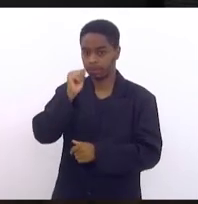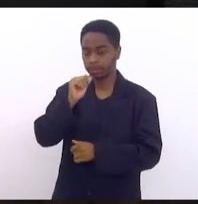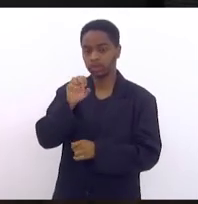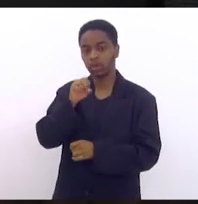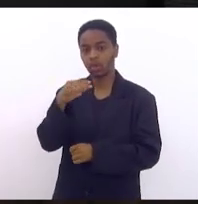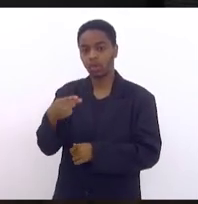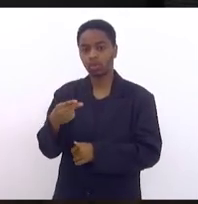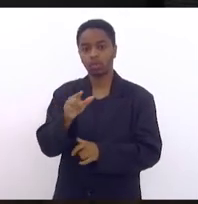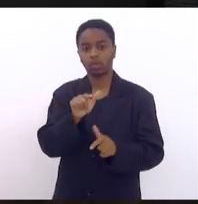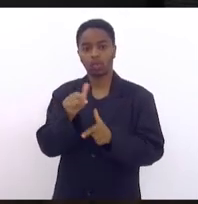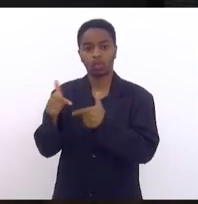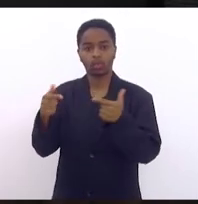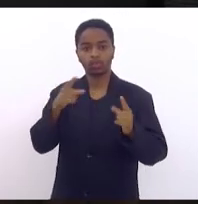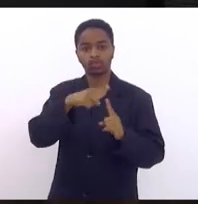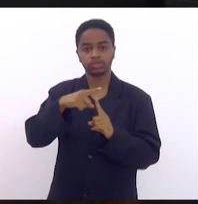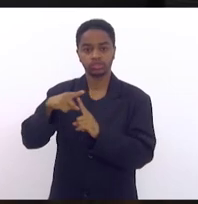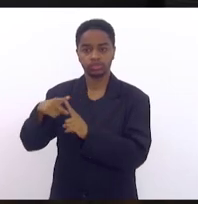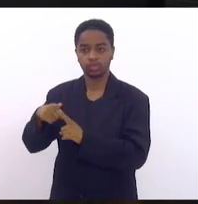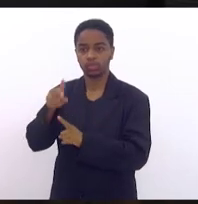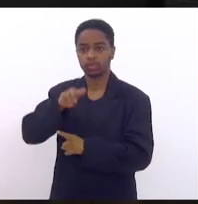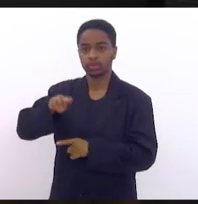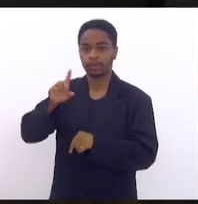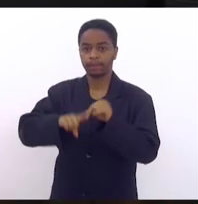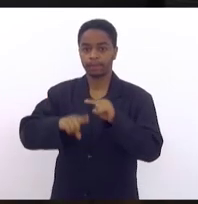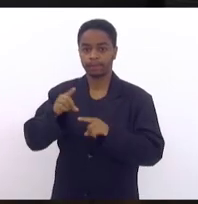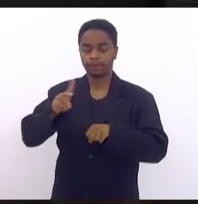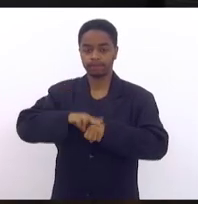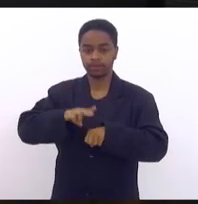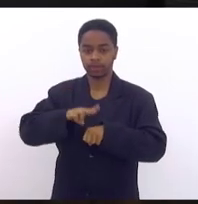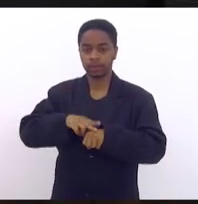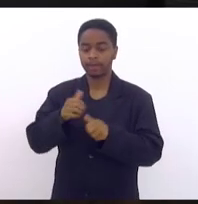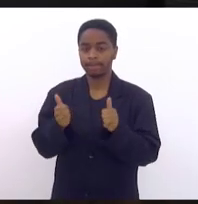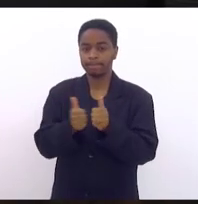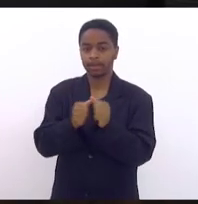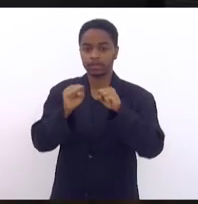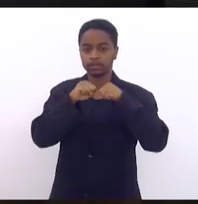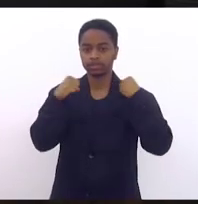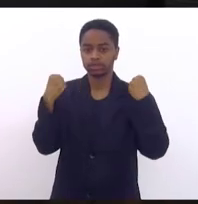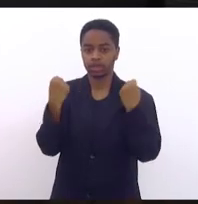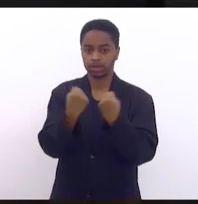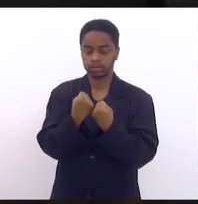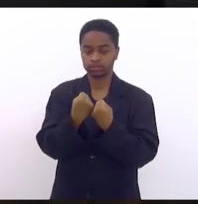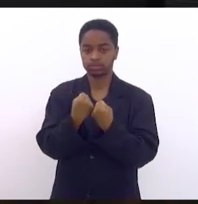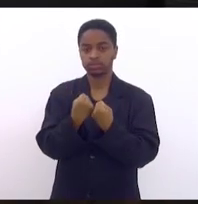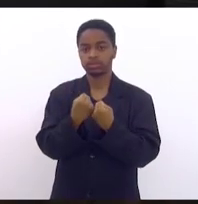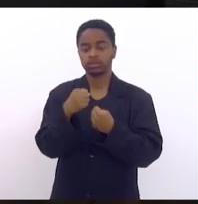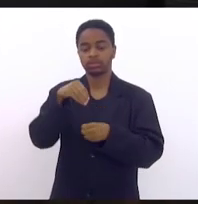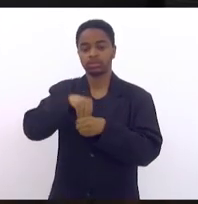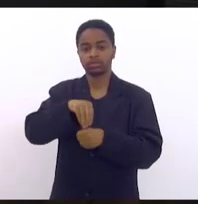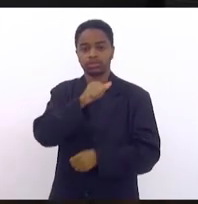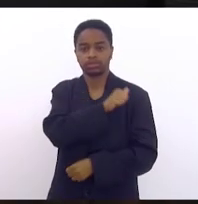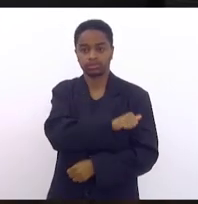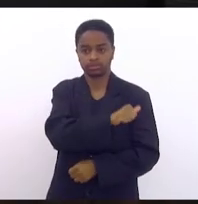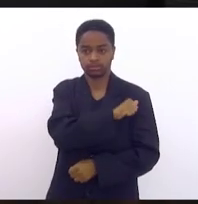qualquer outro tipo em recipientes de vidro no entorno de estados esportivos no âmbito do Estado do Rio de